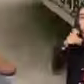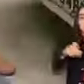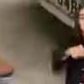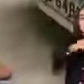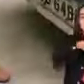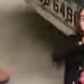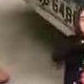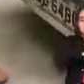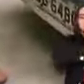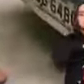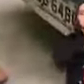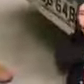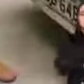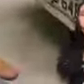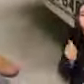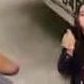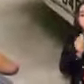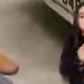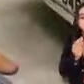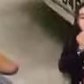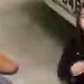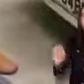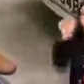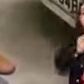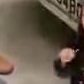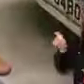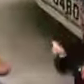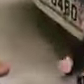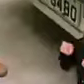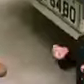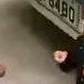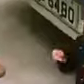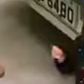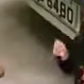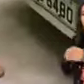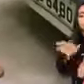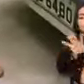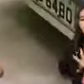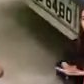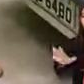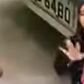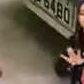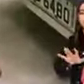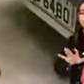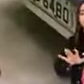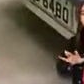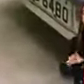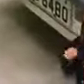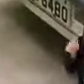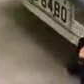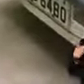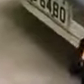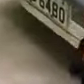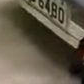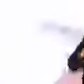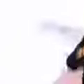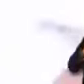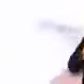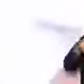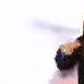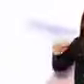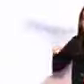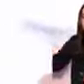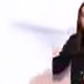e, consequentemente, com as associações rurais. Nós estamos em parceria com essas entidades, fazendo a entrega